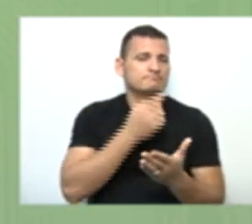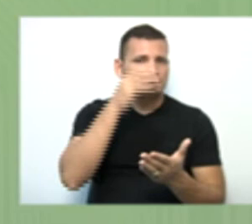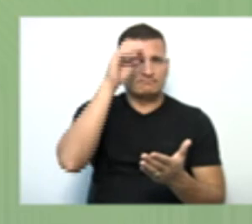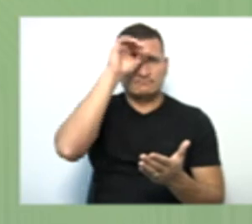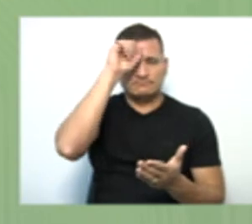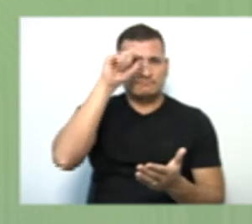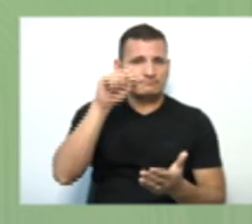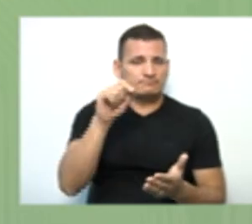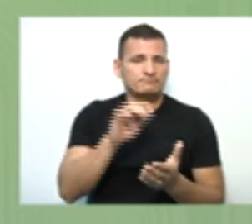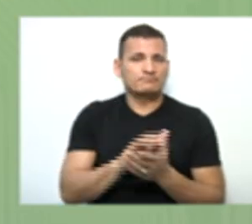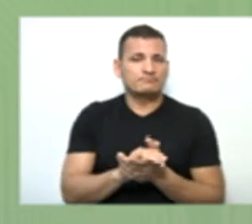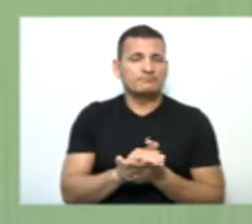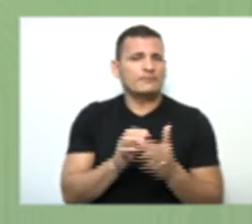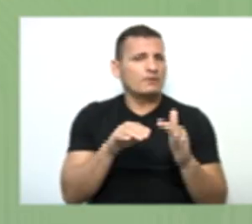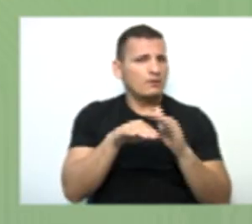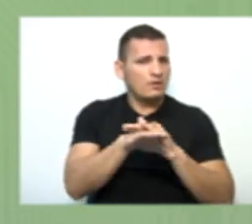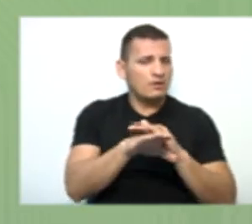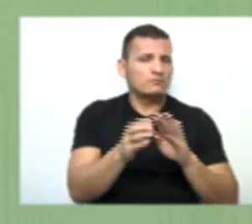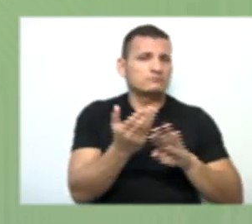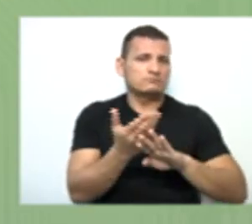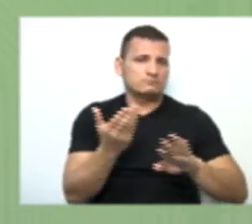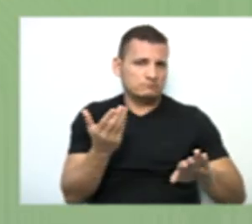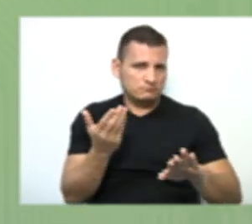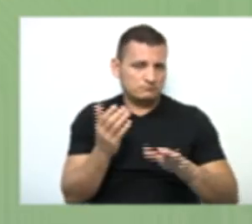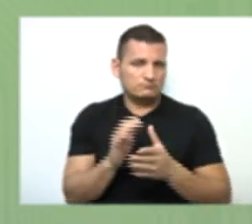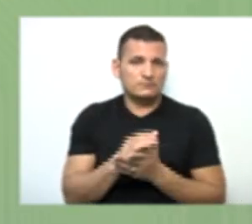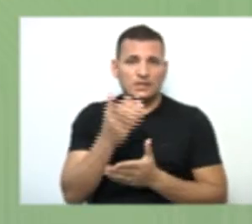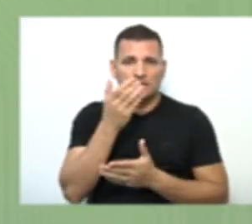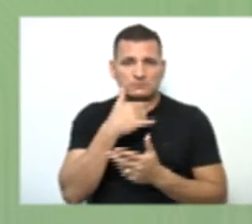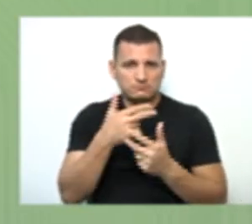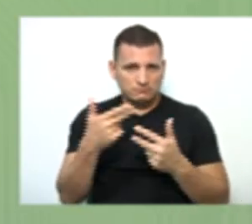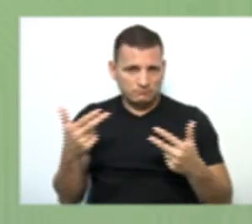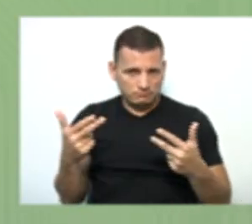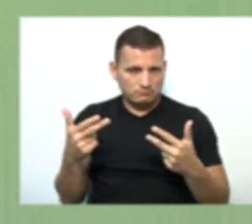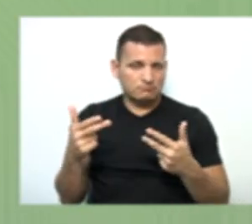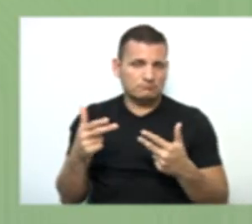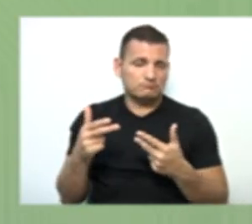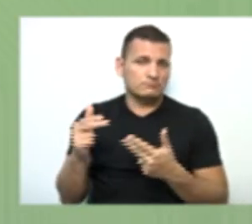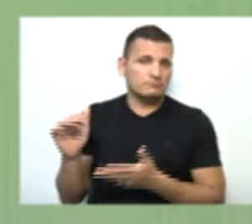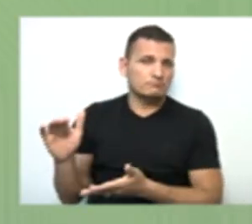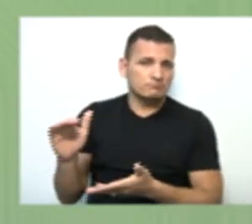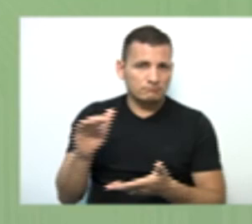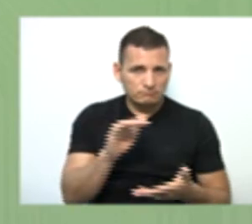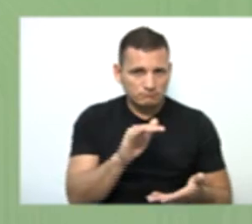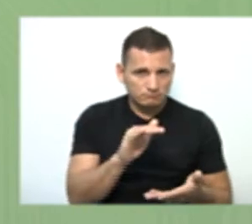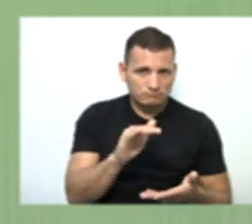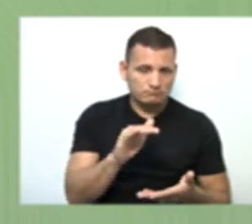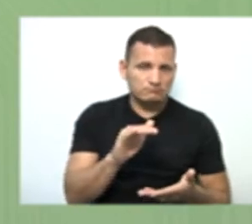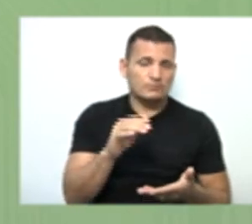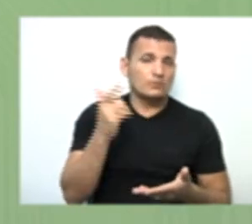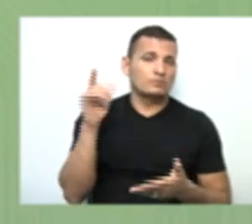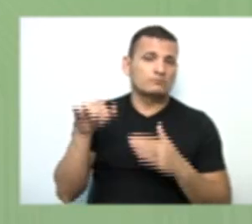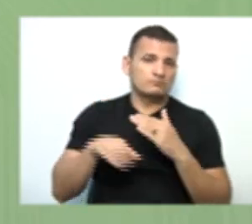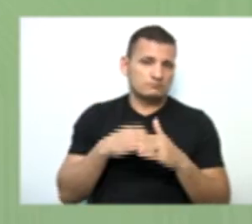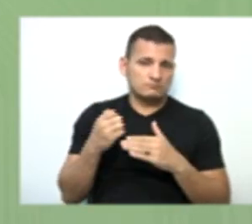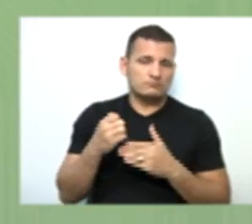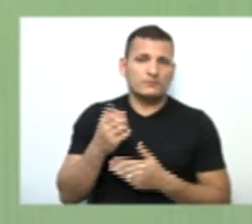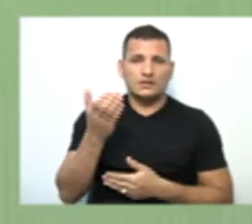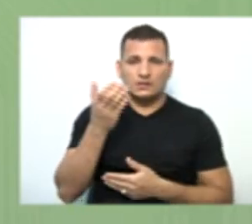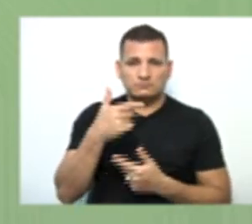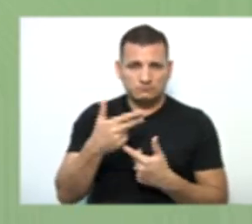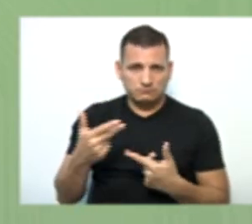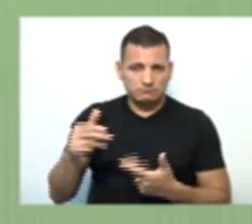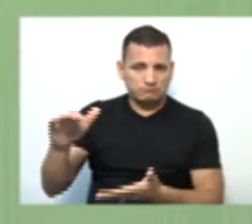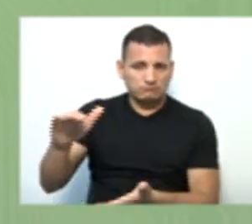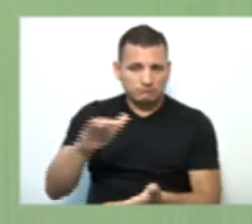né, devem ser separados. As frutas recebidas de terceiros e as frutas recebidas de não cooperados.